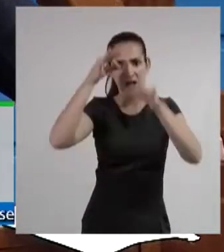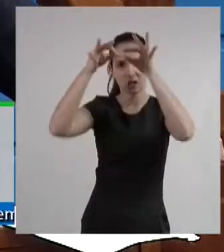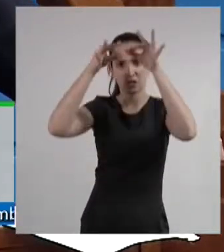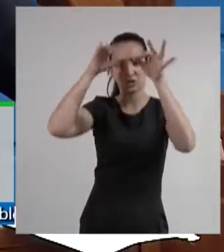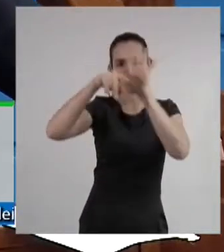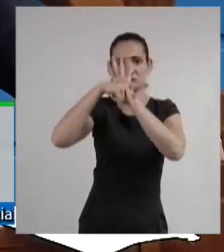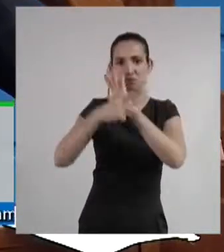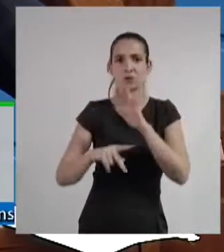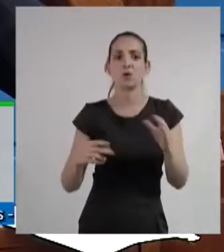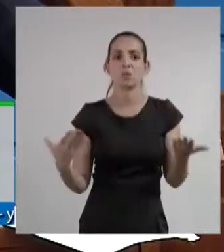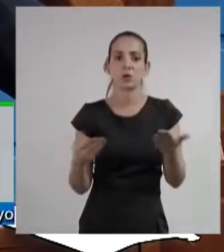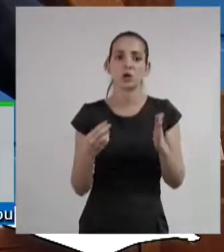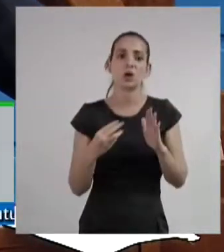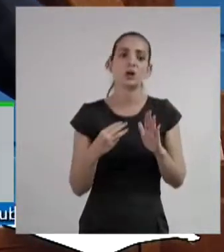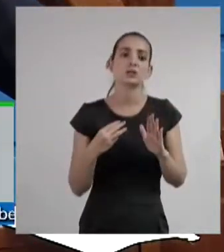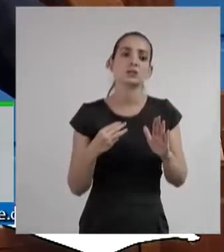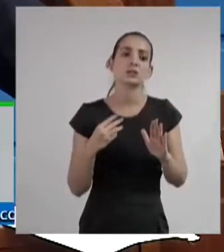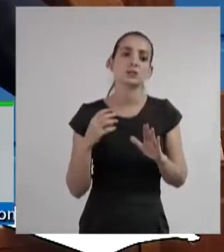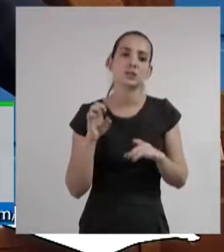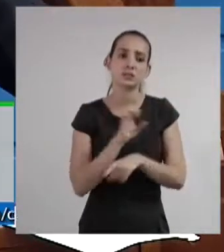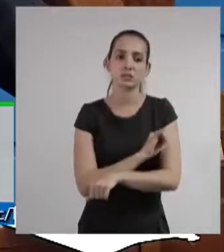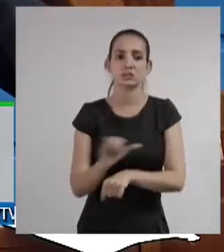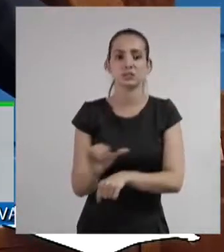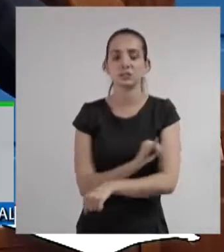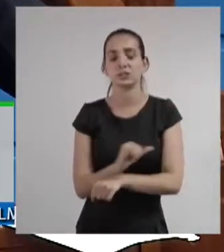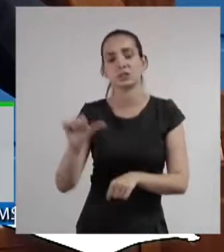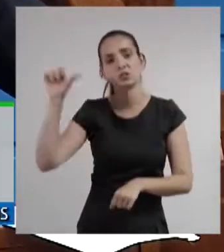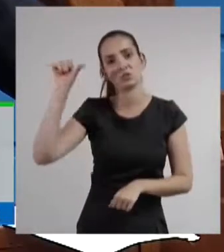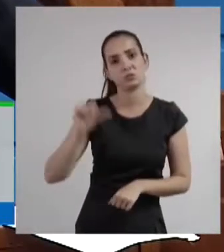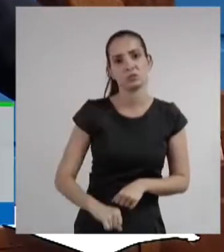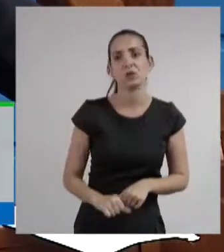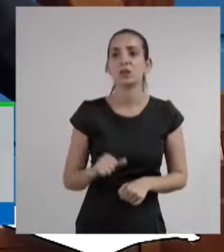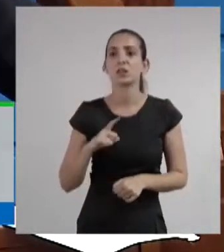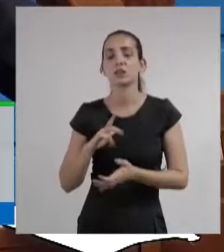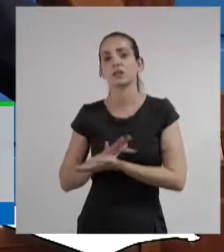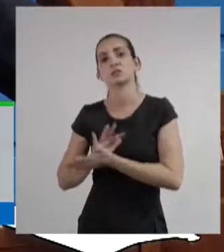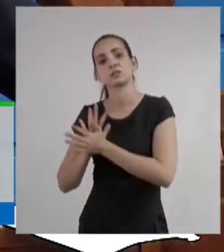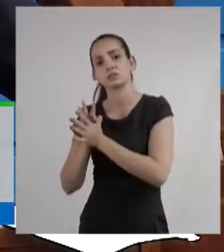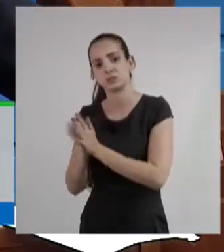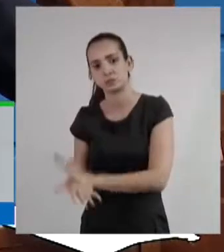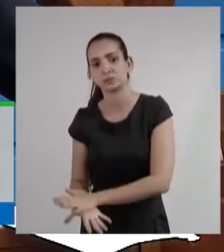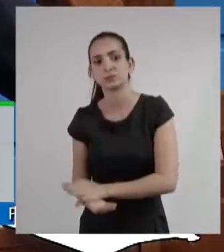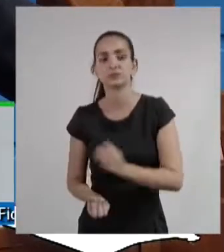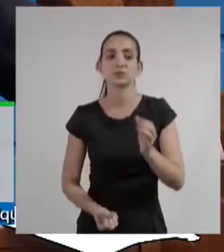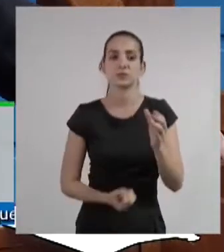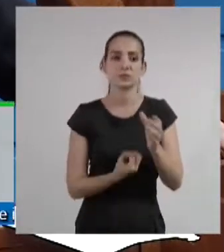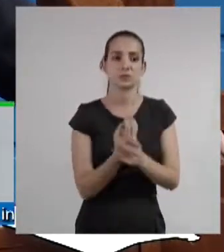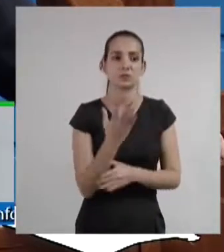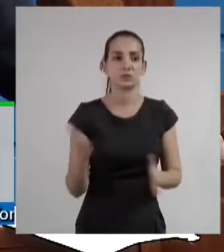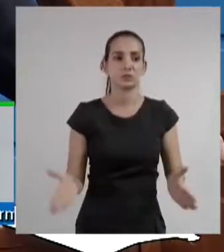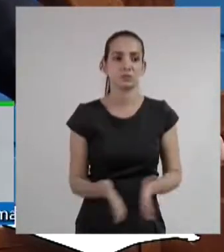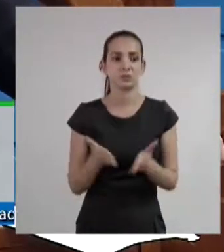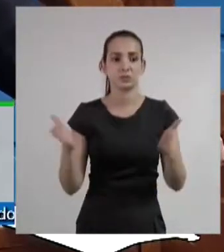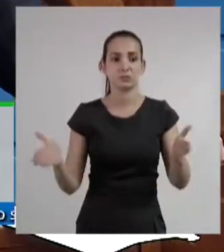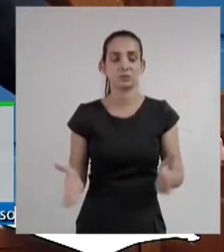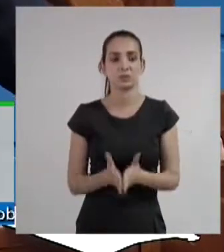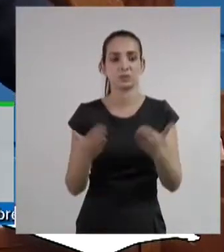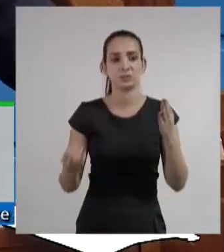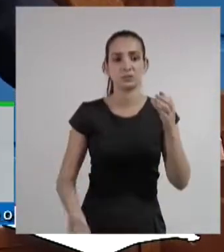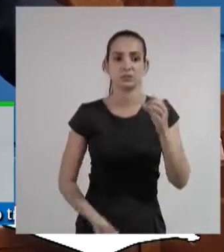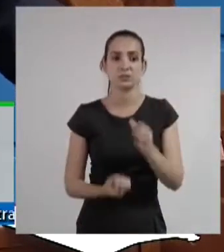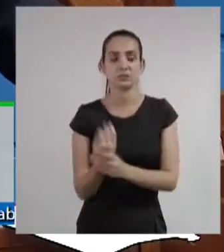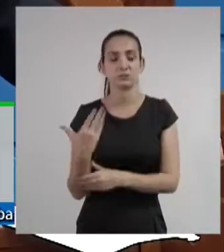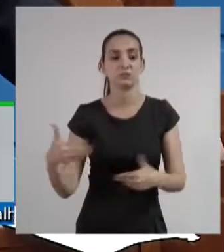modelo perverso, excludente, gerador de pobreza e fome que